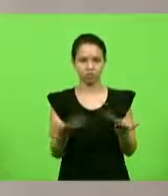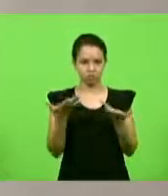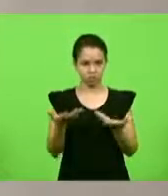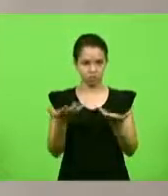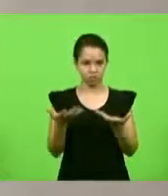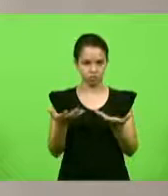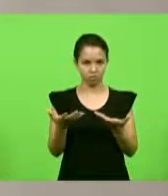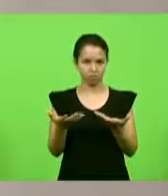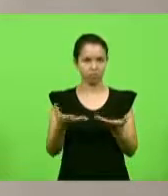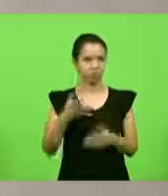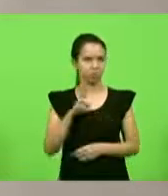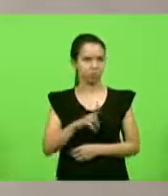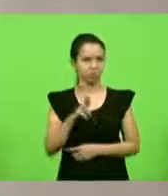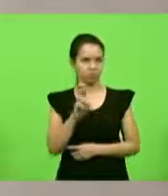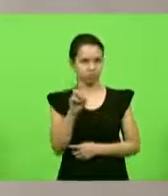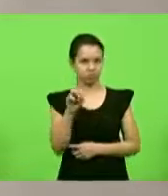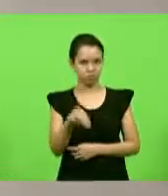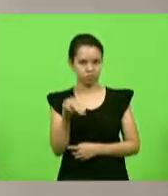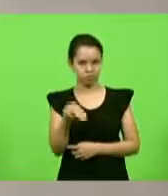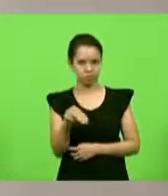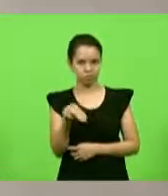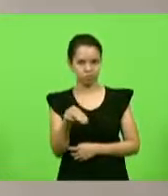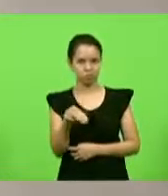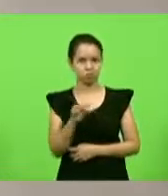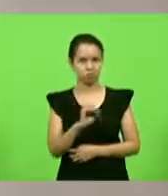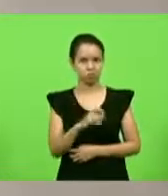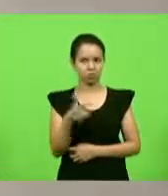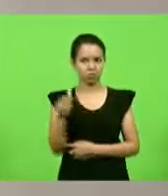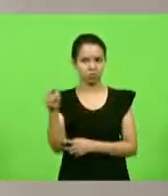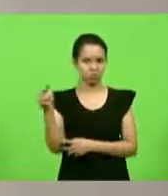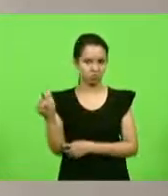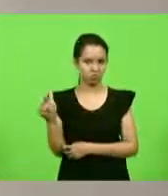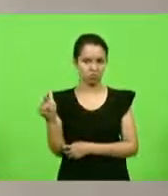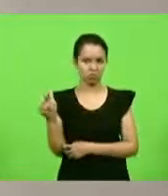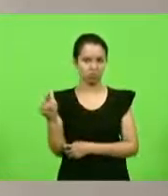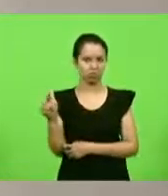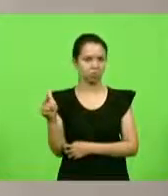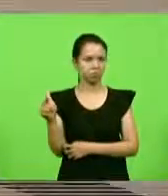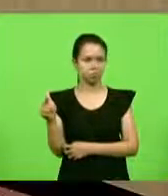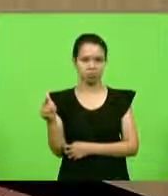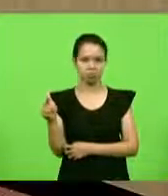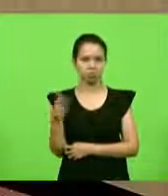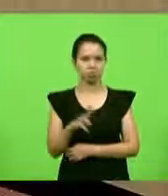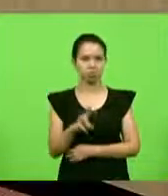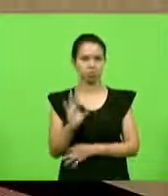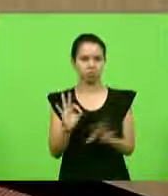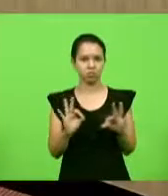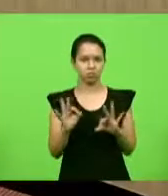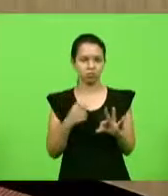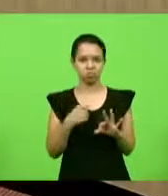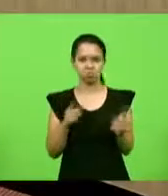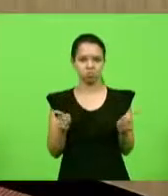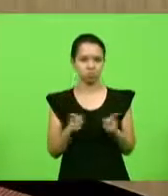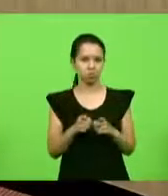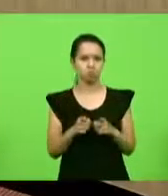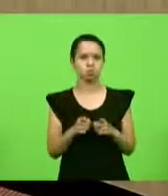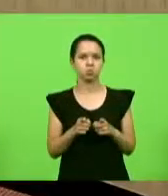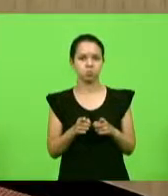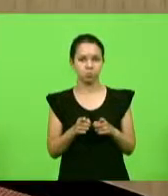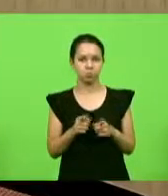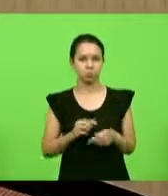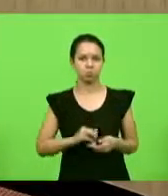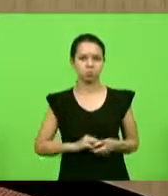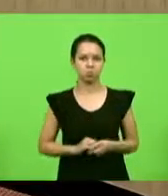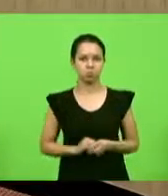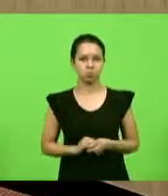palavra por 5 minutos. Se nenhum outro colega deputado fizer... Minha fala é bem breve, senhor presidente.